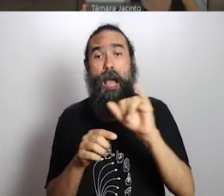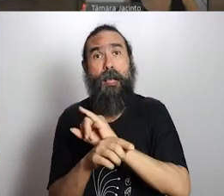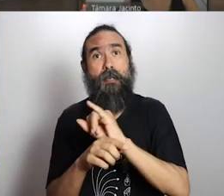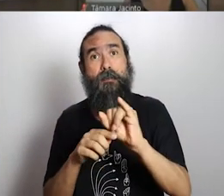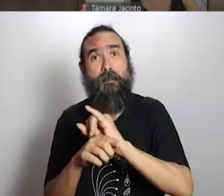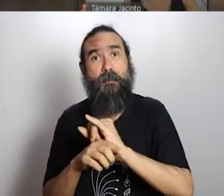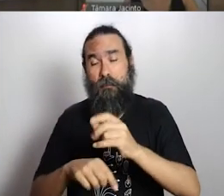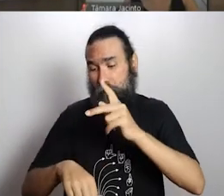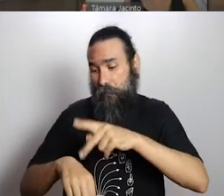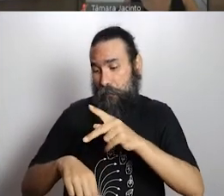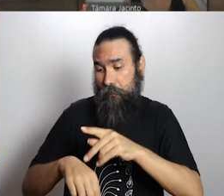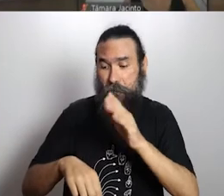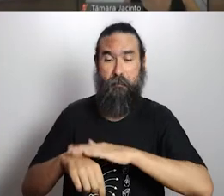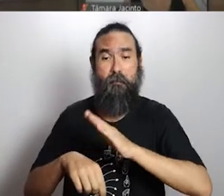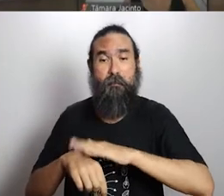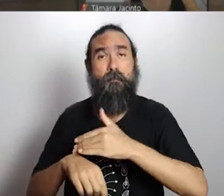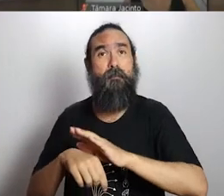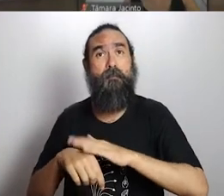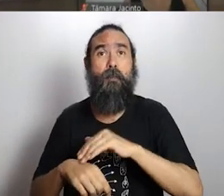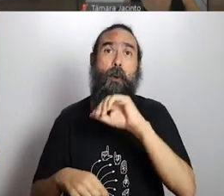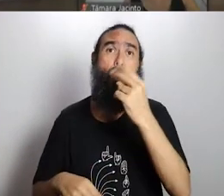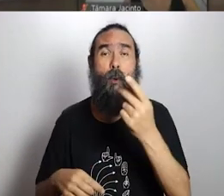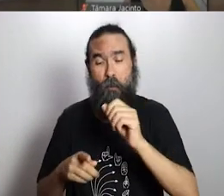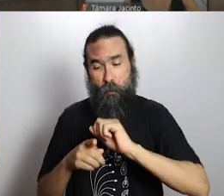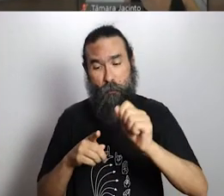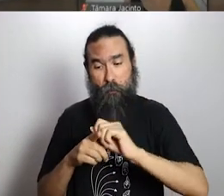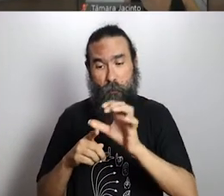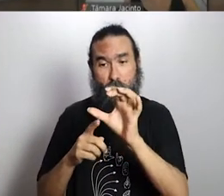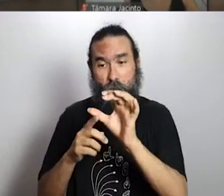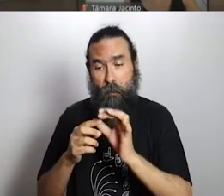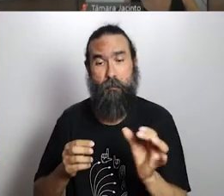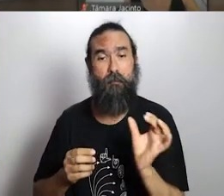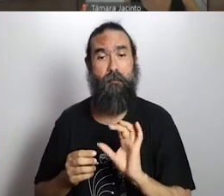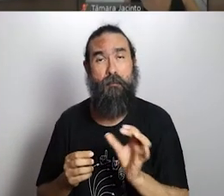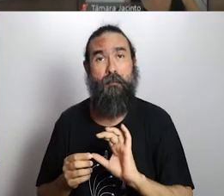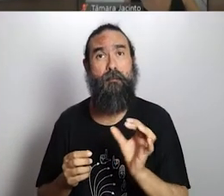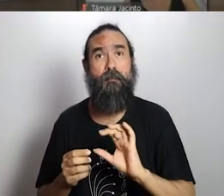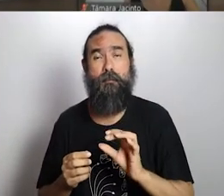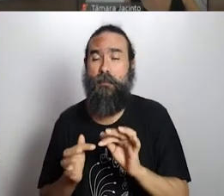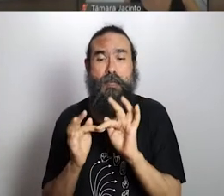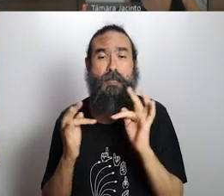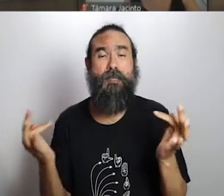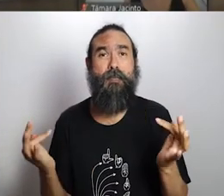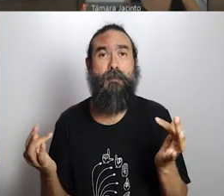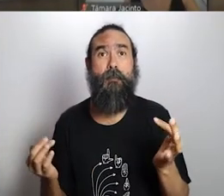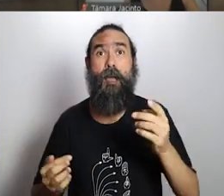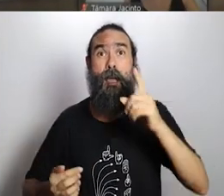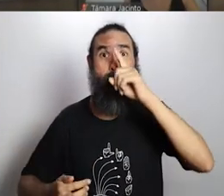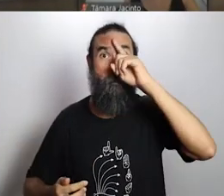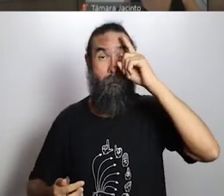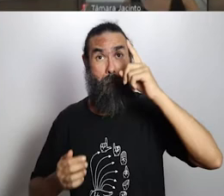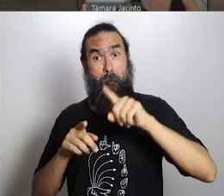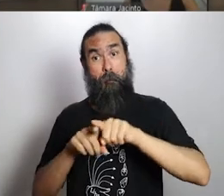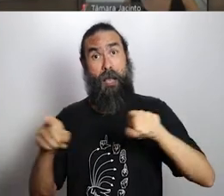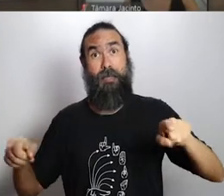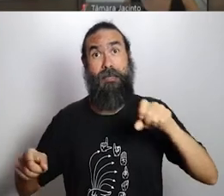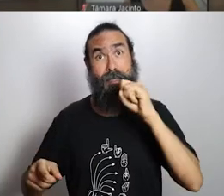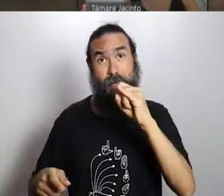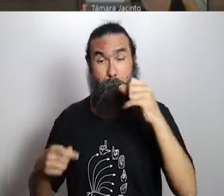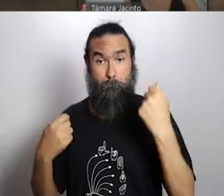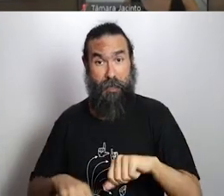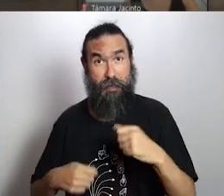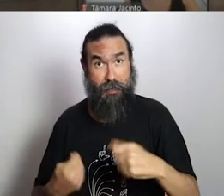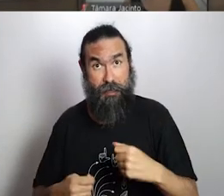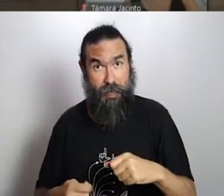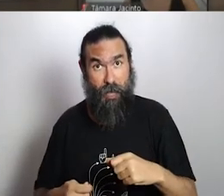às vezes batendo no balcão, numa caixa de fósforo, mas a festa sem precisar de outros recursos,